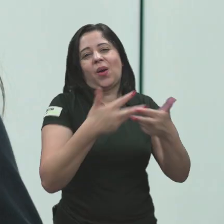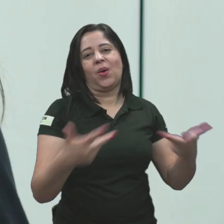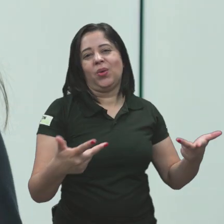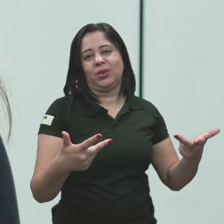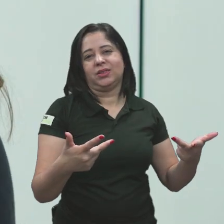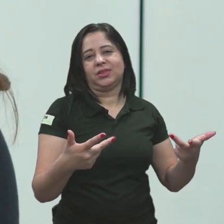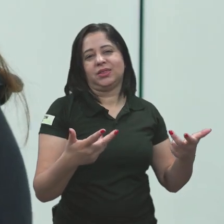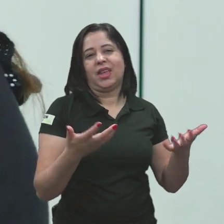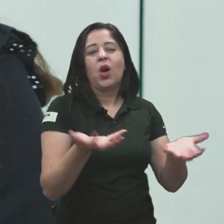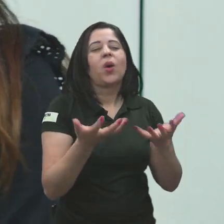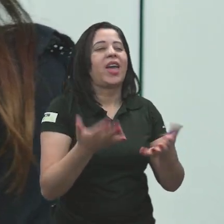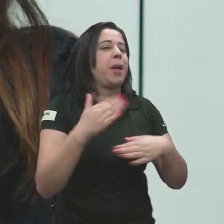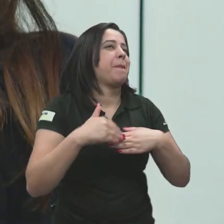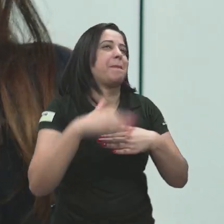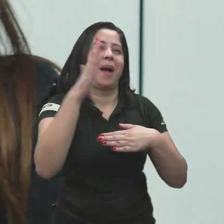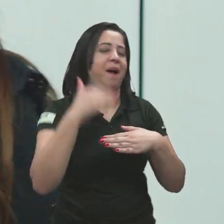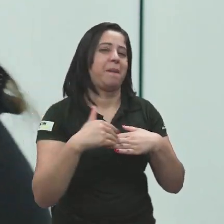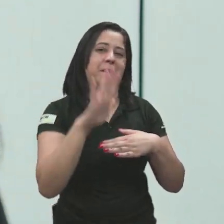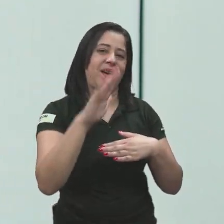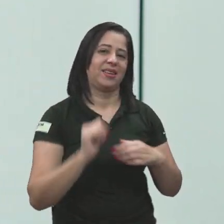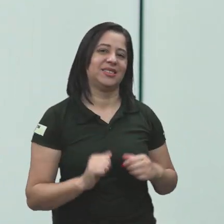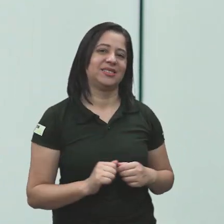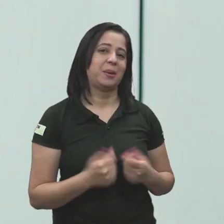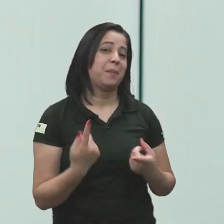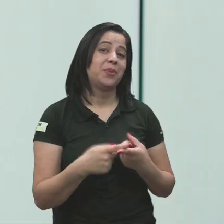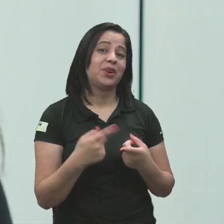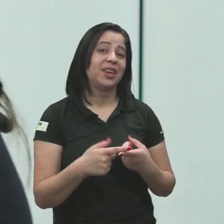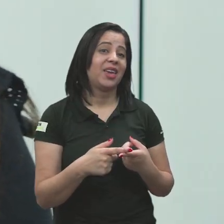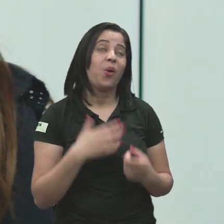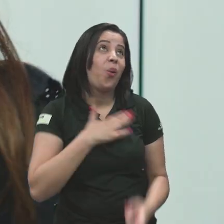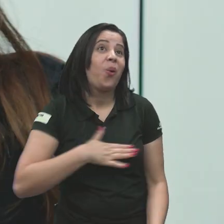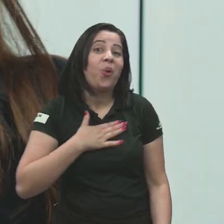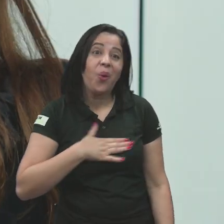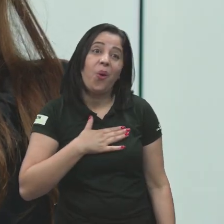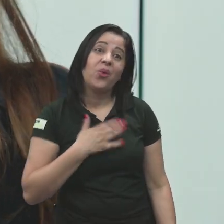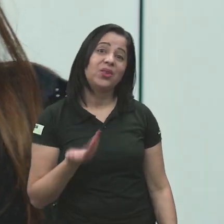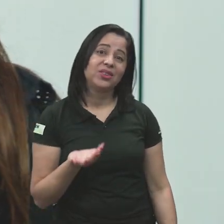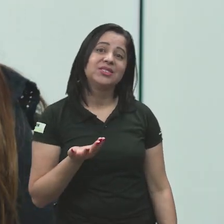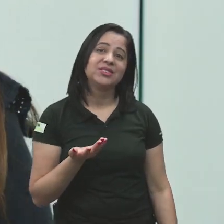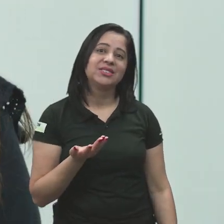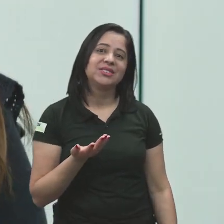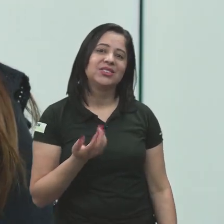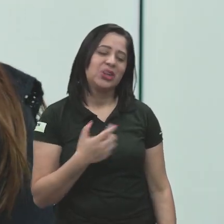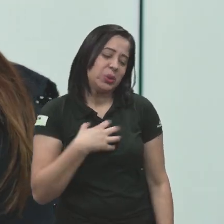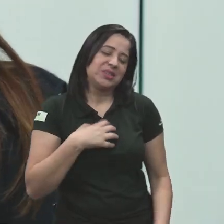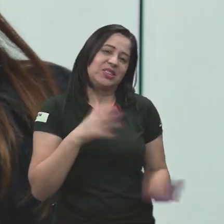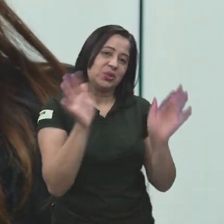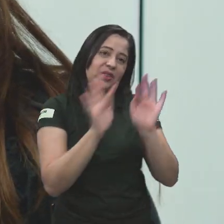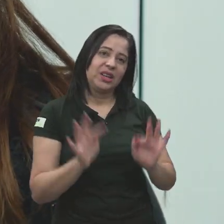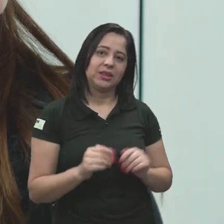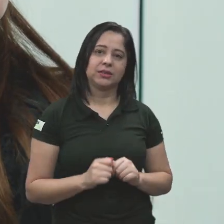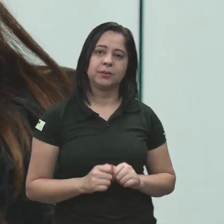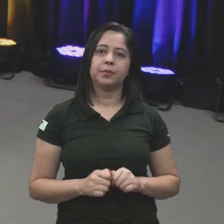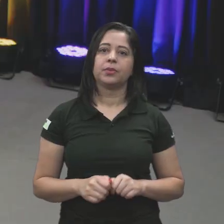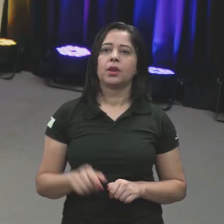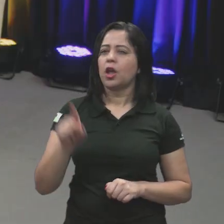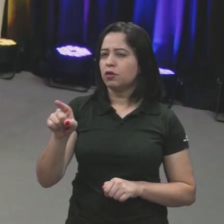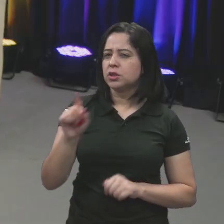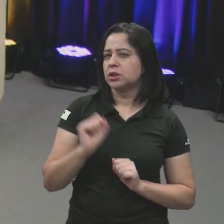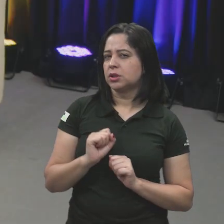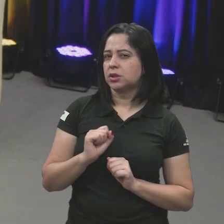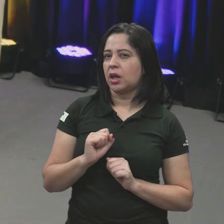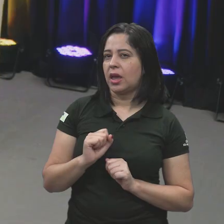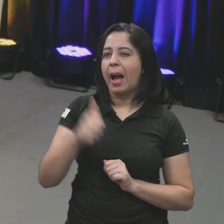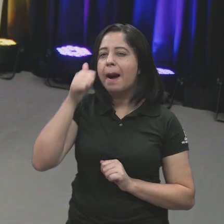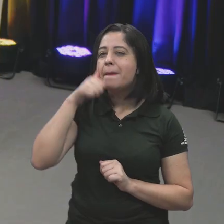fazer mais. Porque eu gosto muito e isso me deixa feliz. E dentro da rotina, é tranquilo?